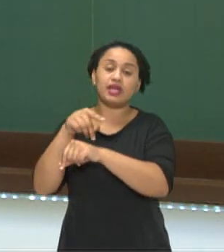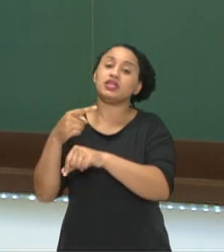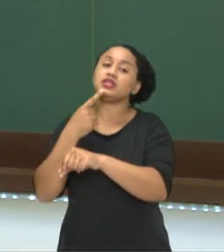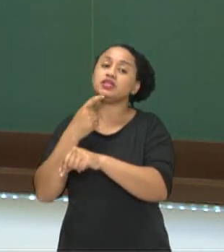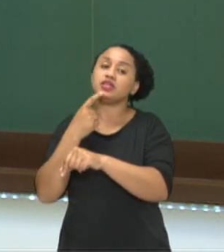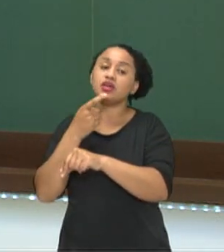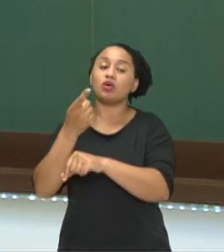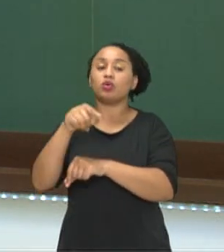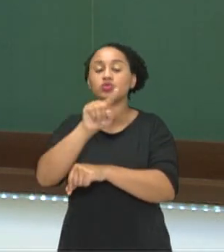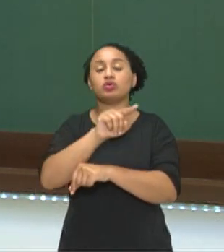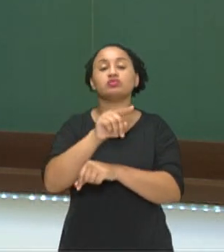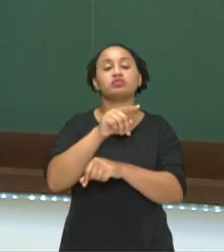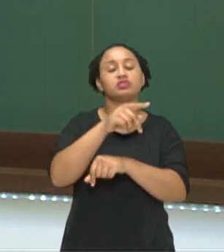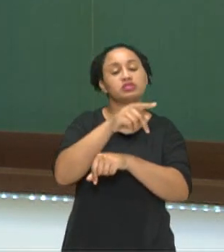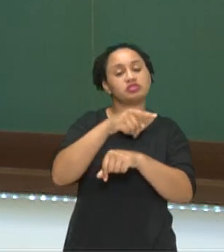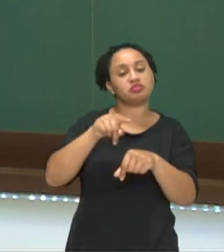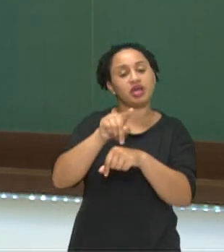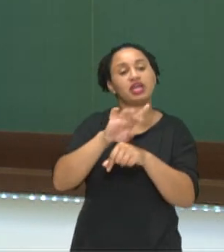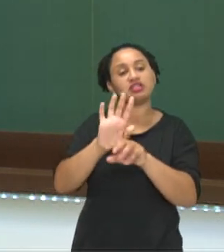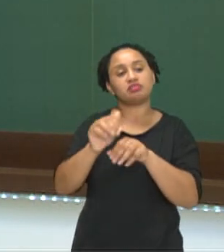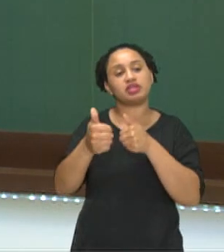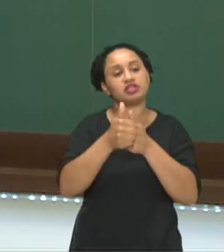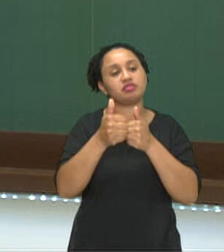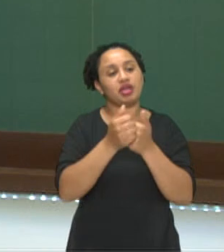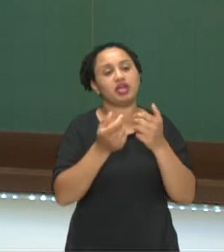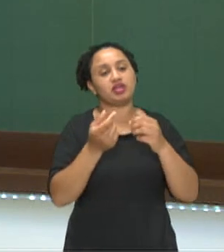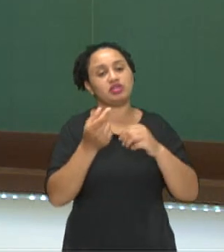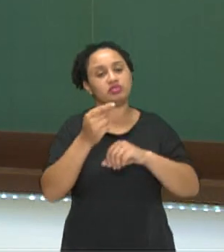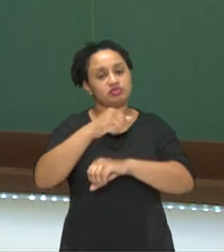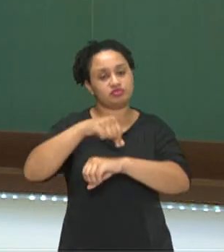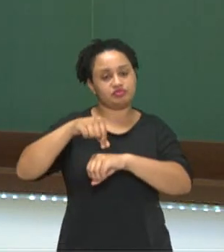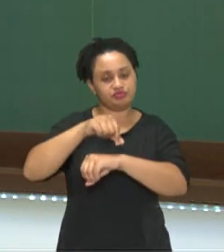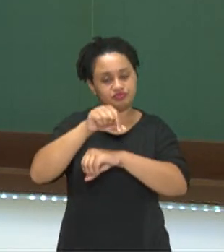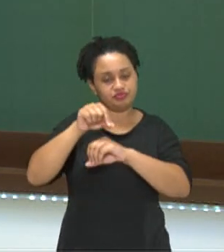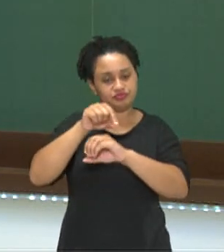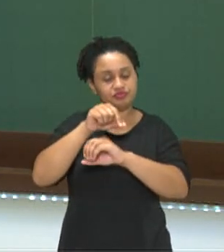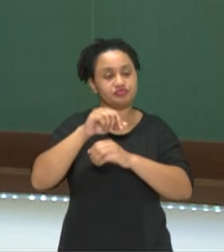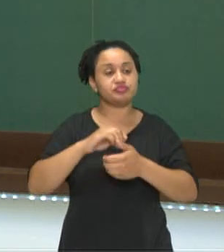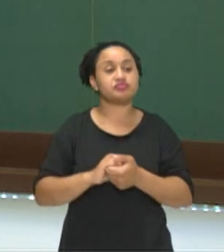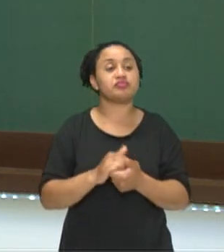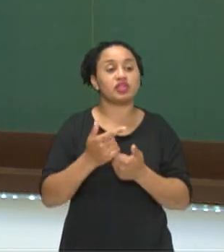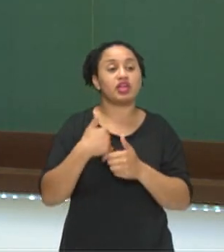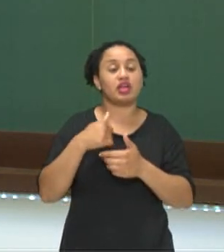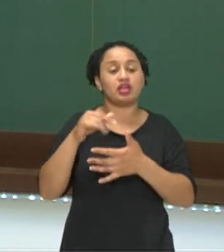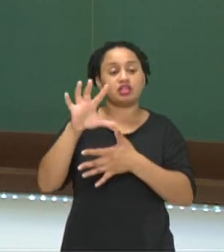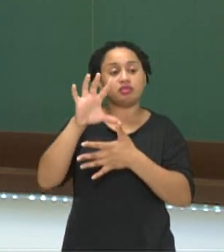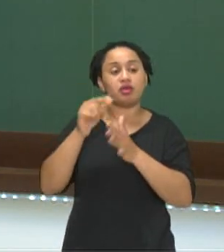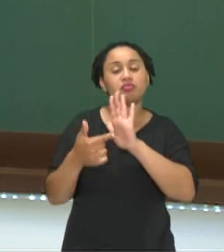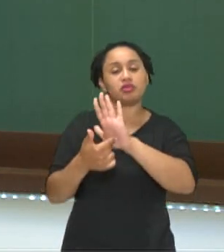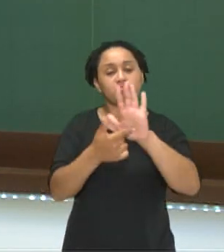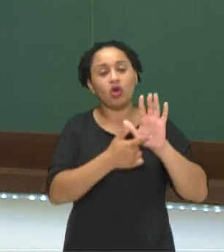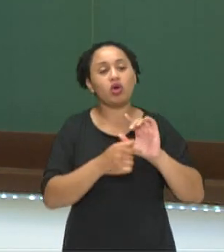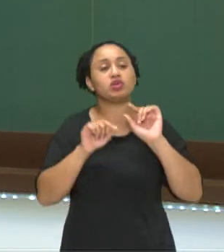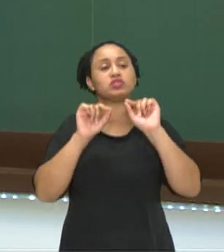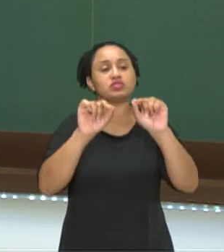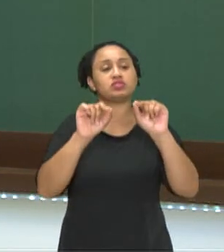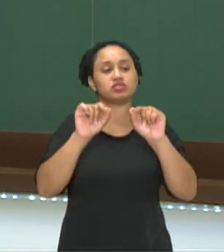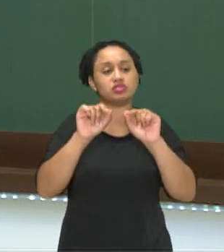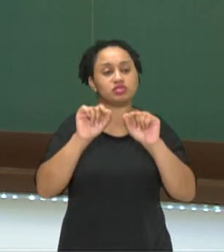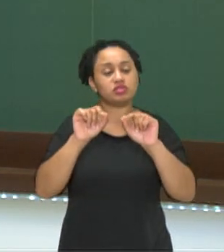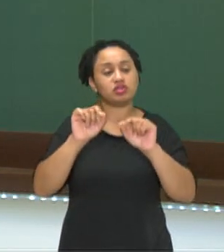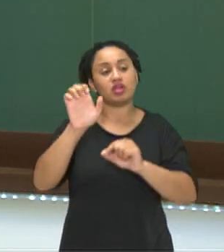outros países estavam mais próximos ao lado capitalista. E este mapa aqui mostra para você exatamente o quê? A